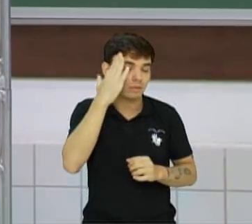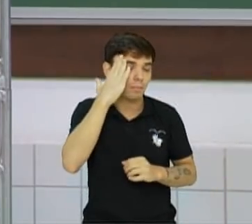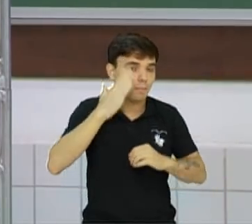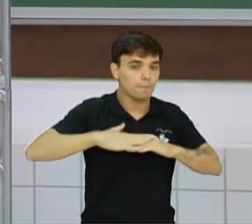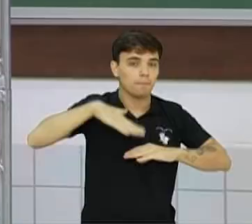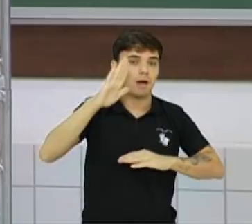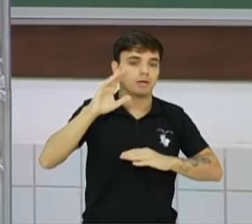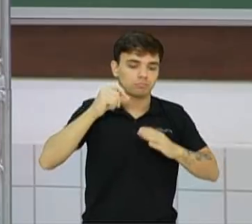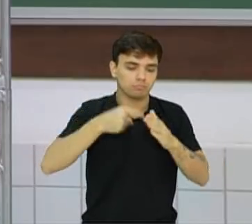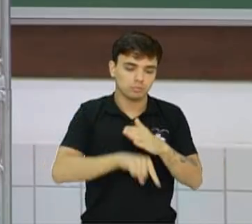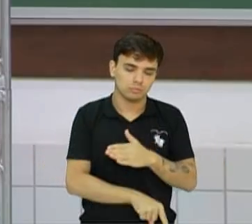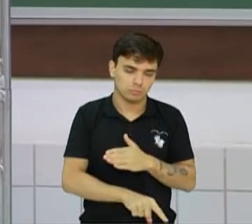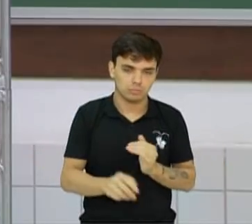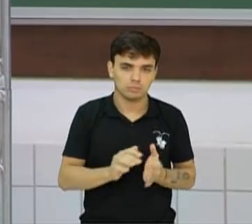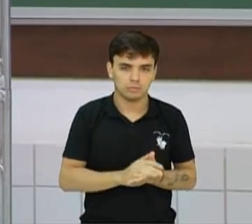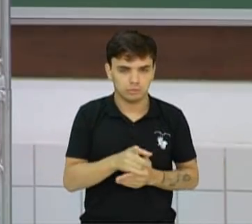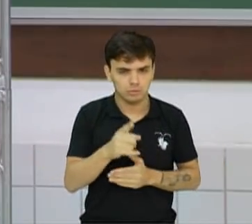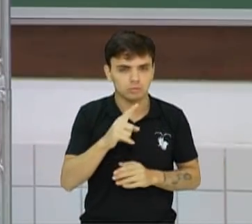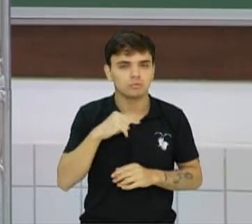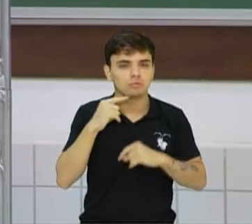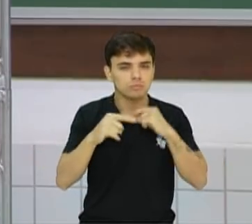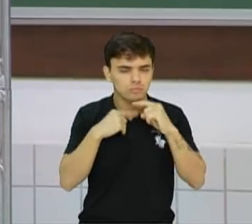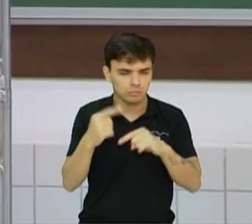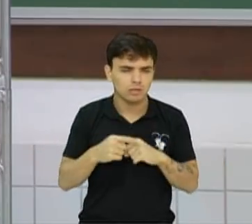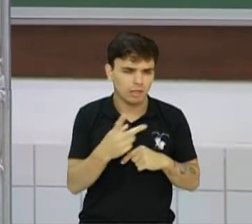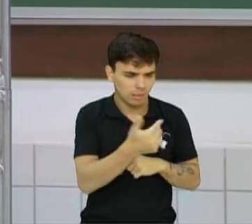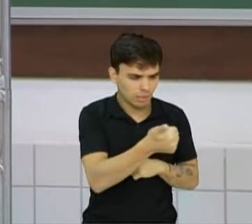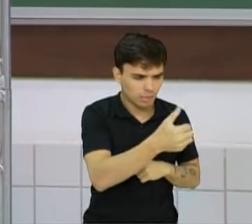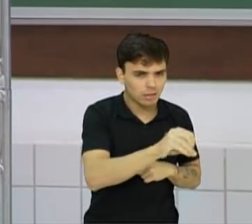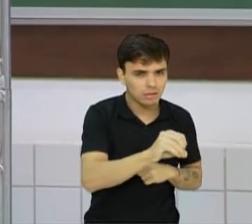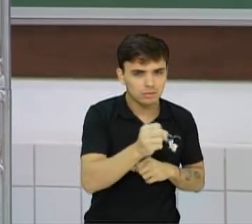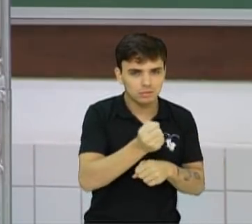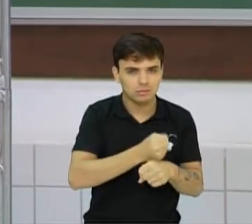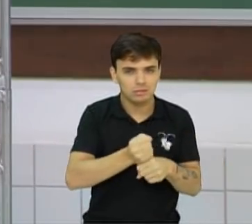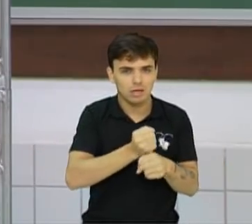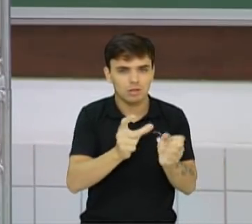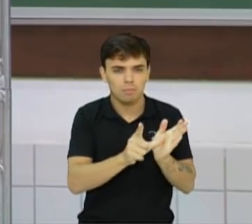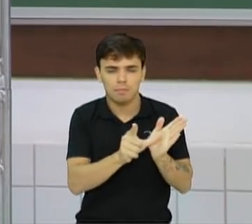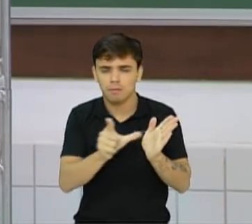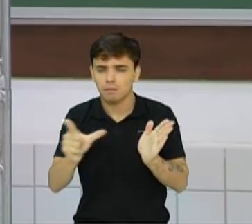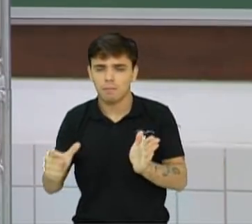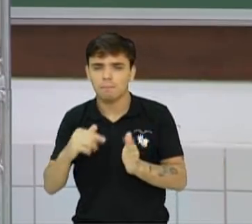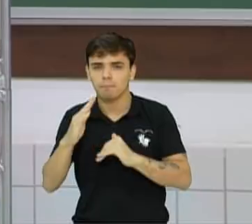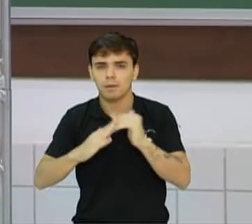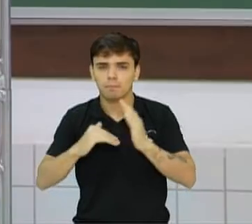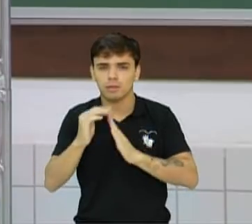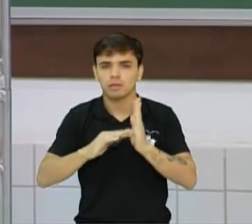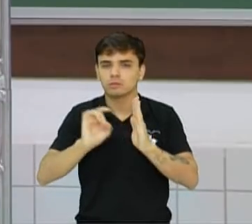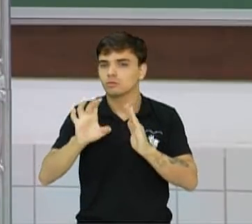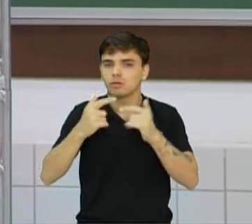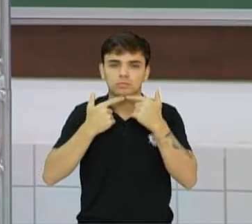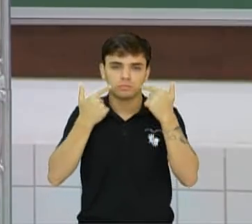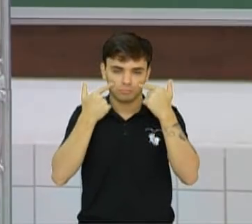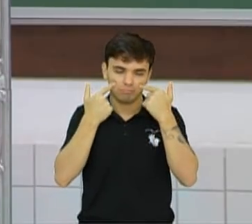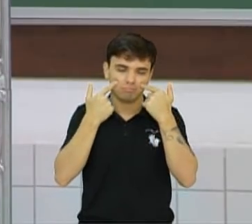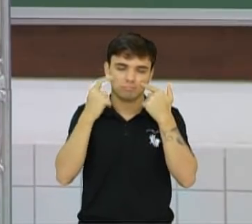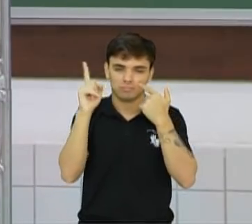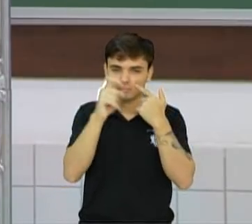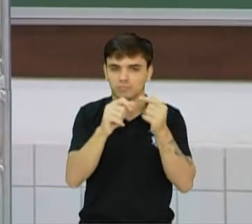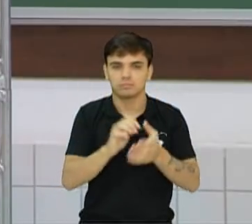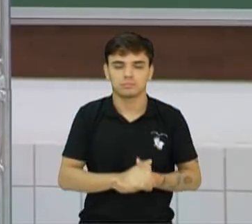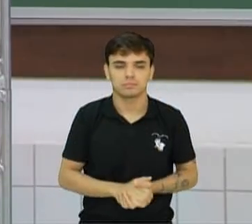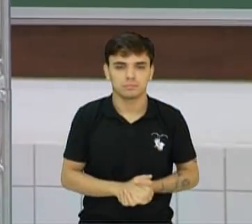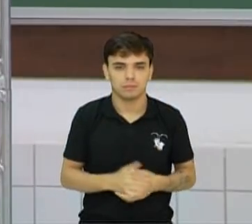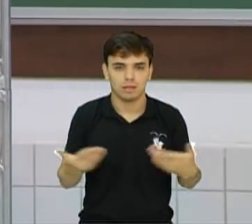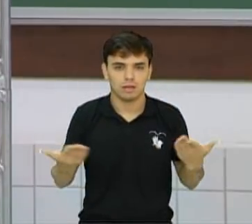Eu duvido que você sabia que levou quase 10 anos para pintar só o sorriso dela, né? Então são curiosidades bem interessantes, ok? Então